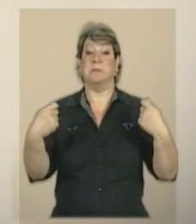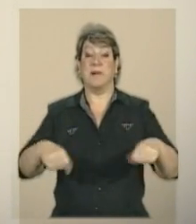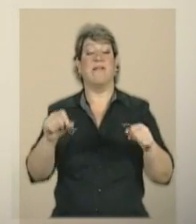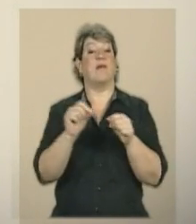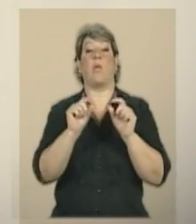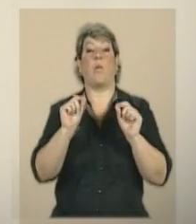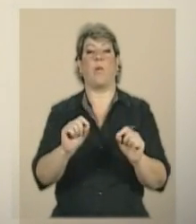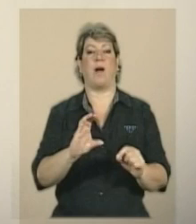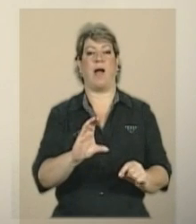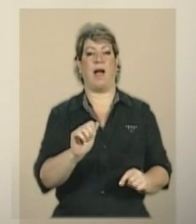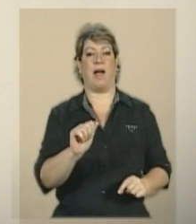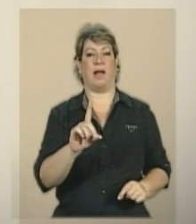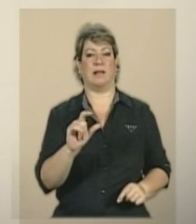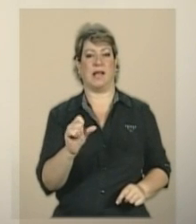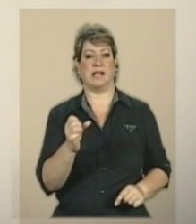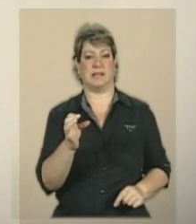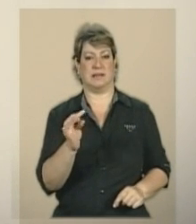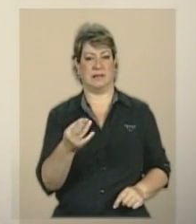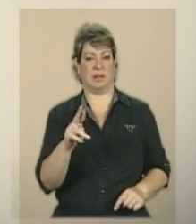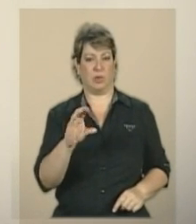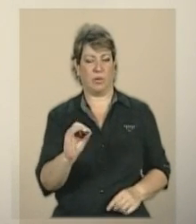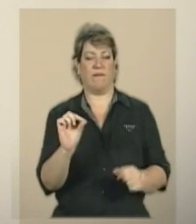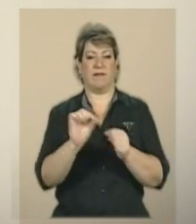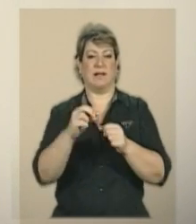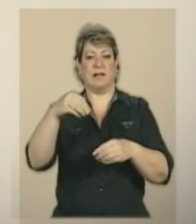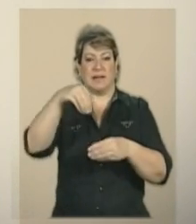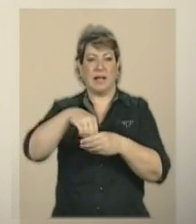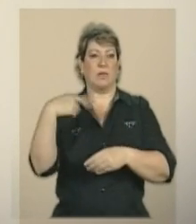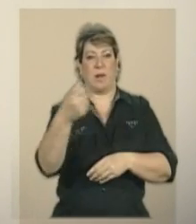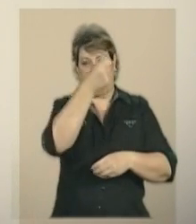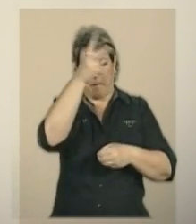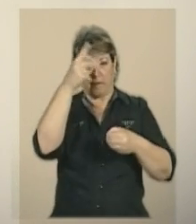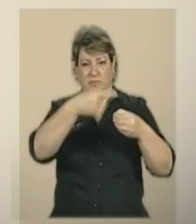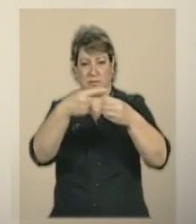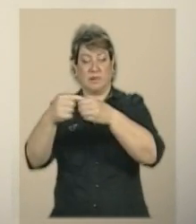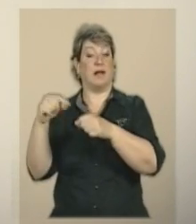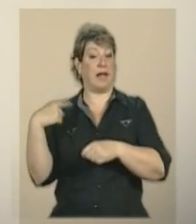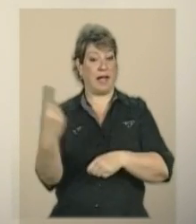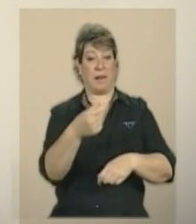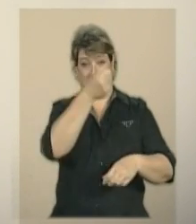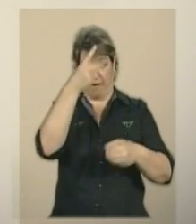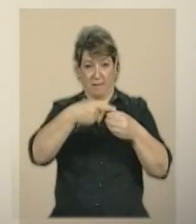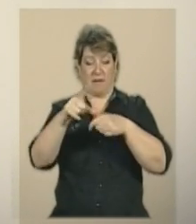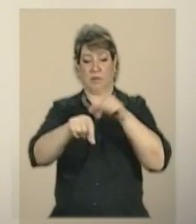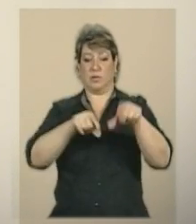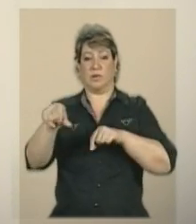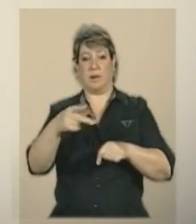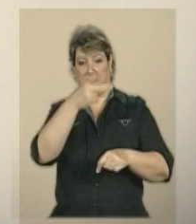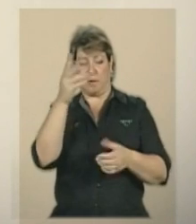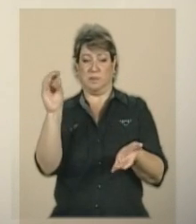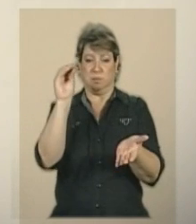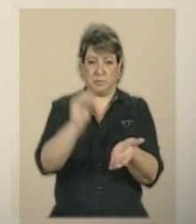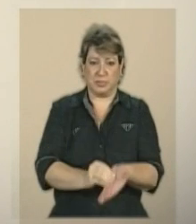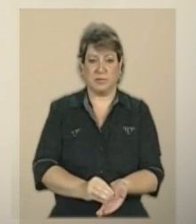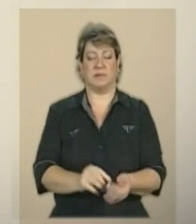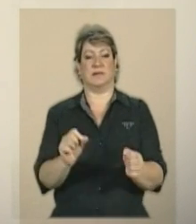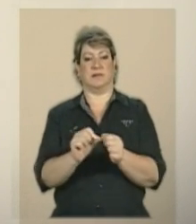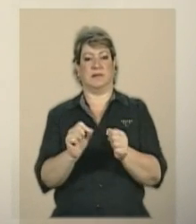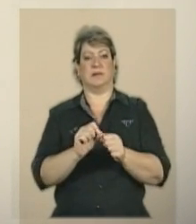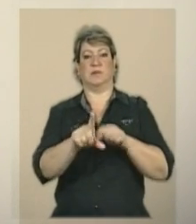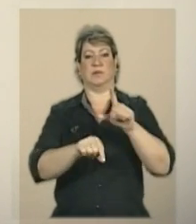o quê deve procurar a prefeitura da cidade que fará a seleção dos beneficiados vai inscrever e vai